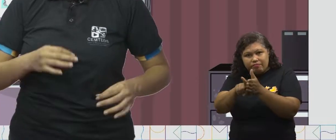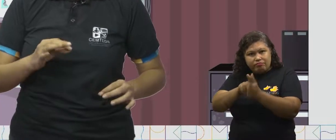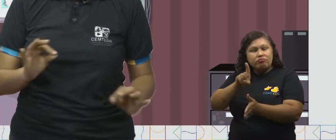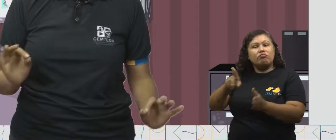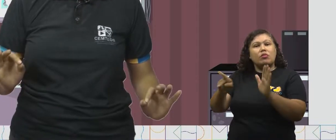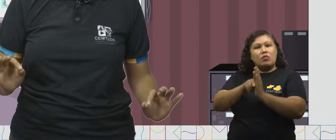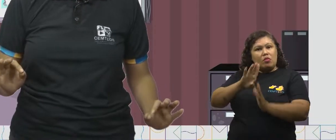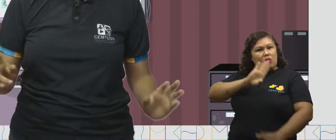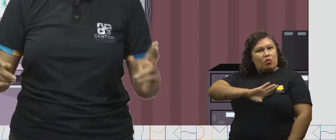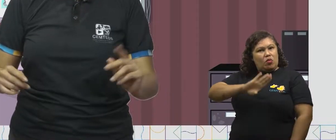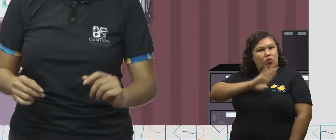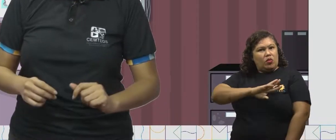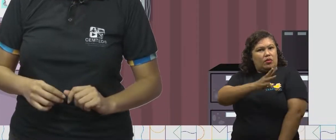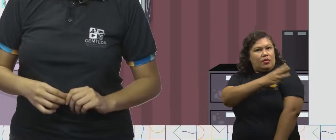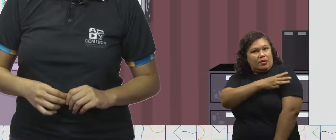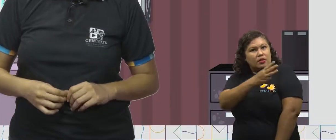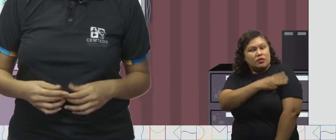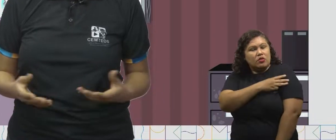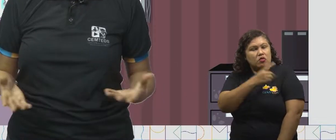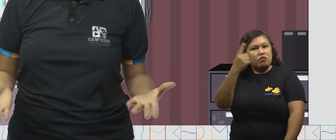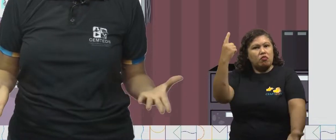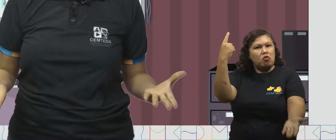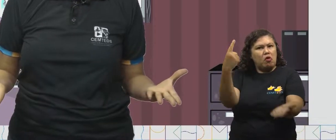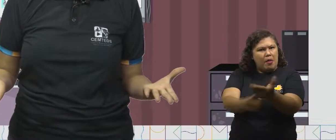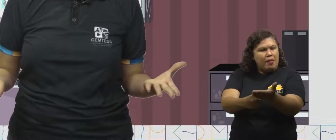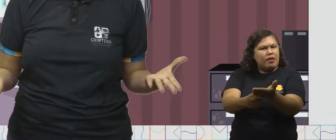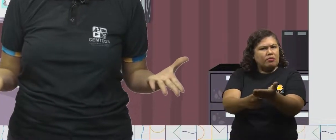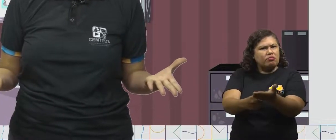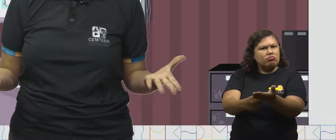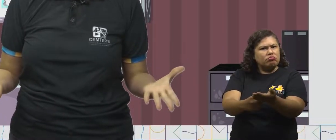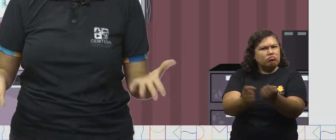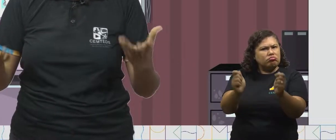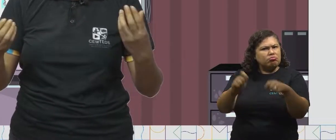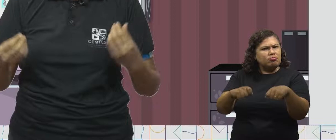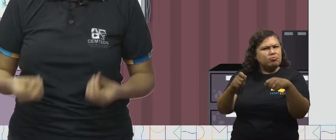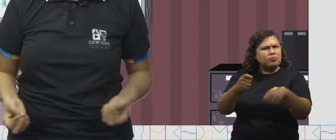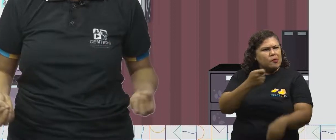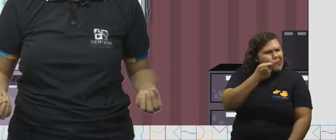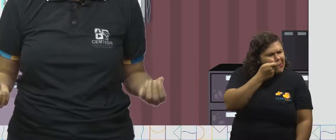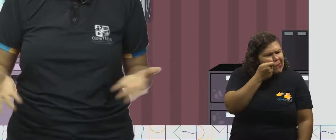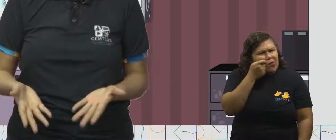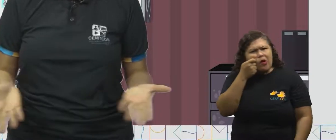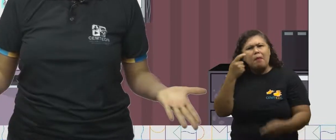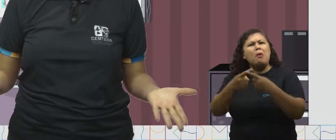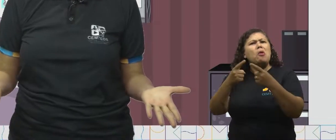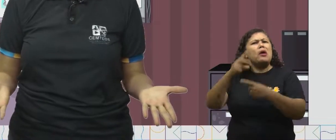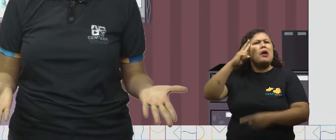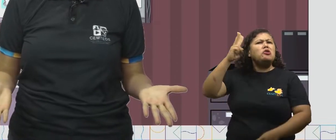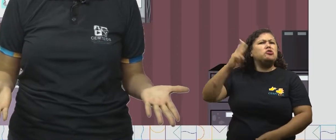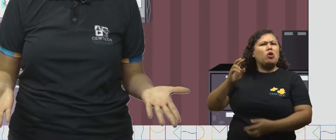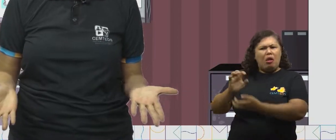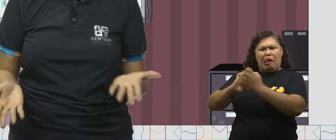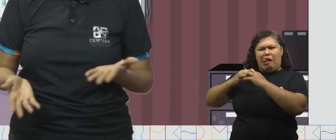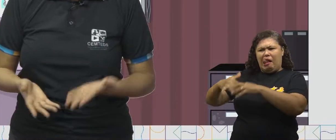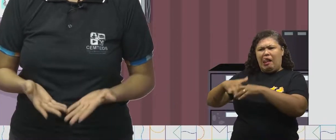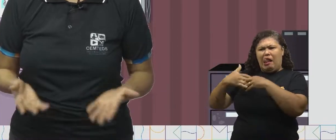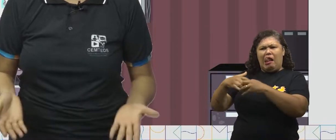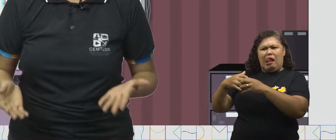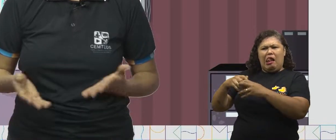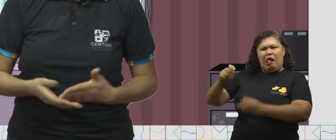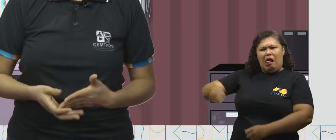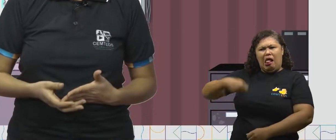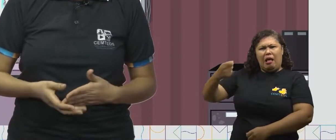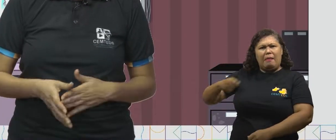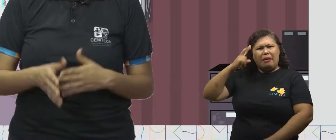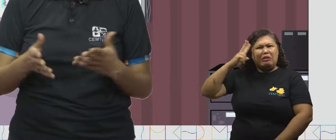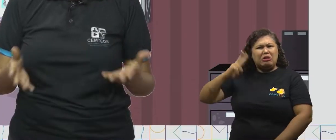Portuguesa do 3º ano foi convocado para descobrir o que aconteceu com as histórias da nossa máquina de histórias. Ela pediu